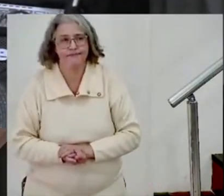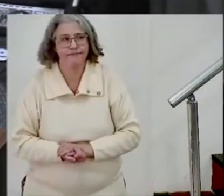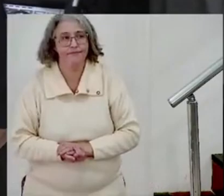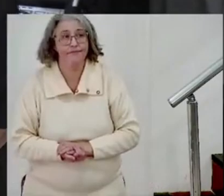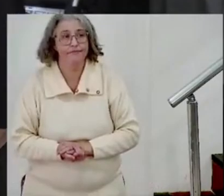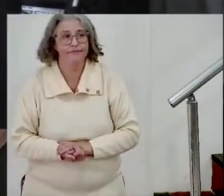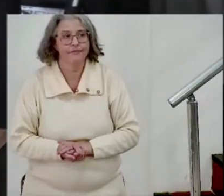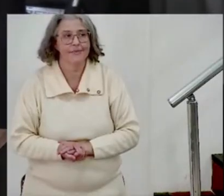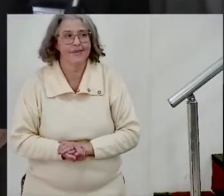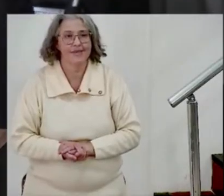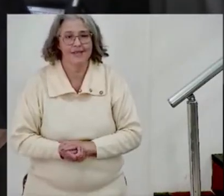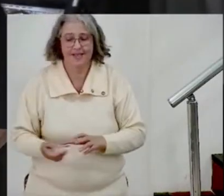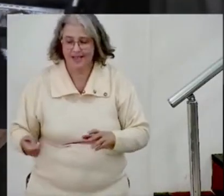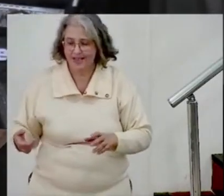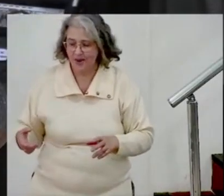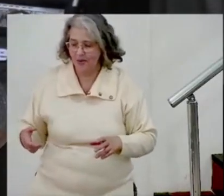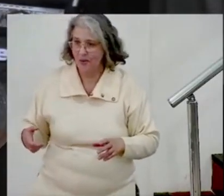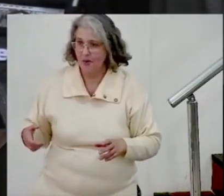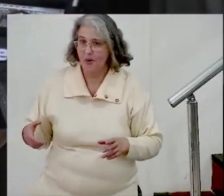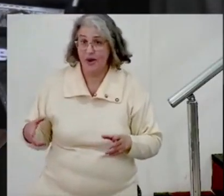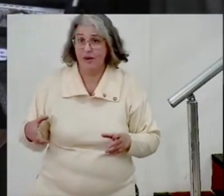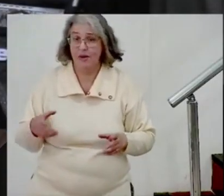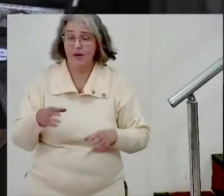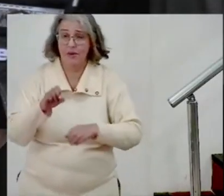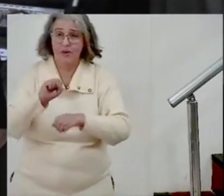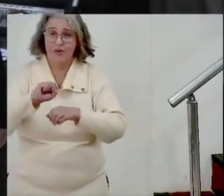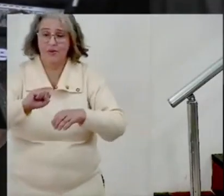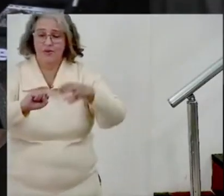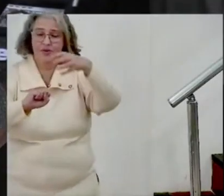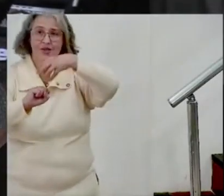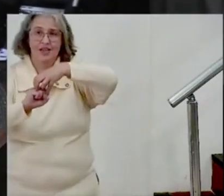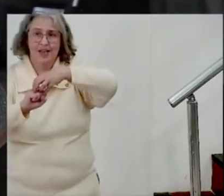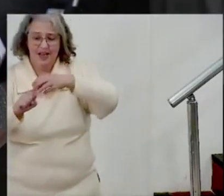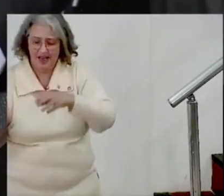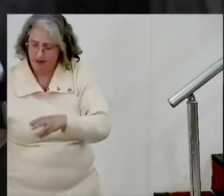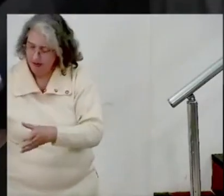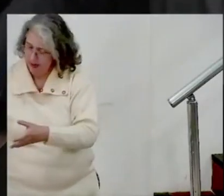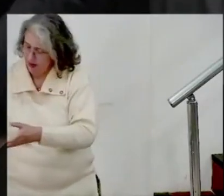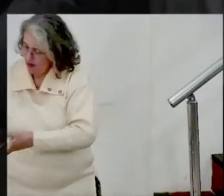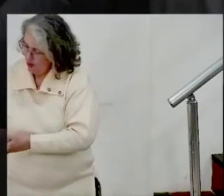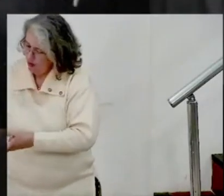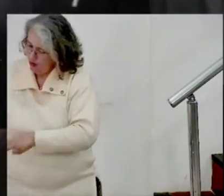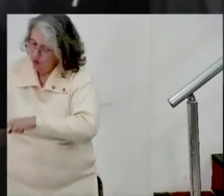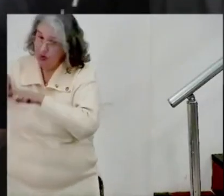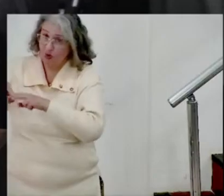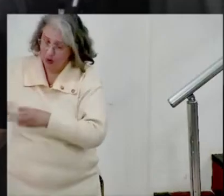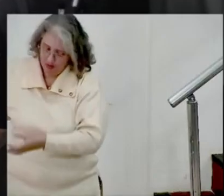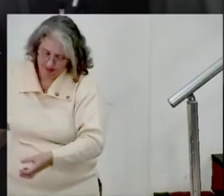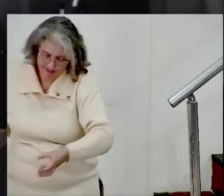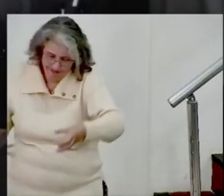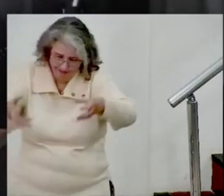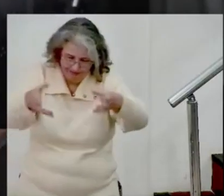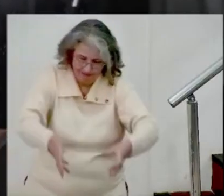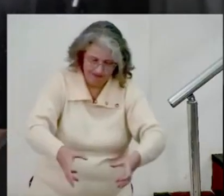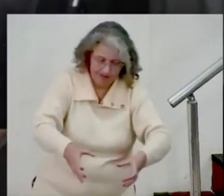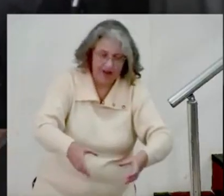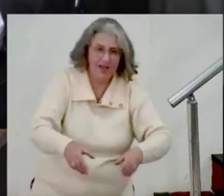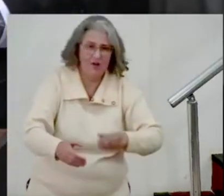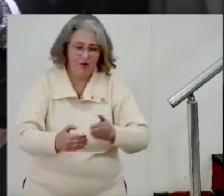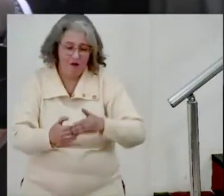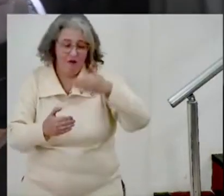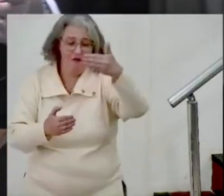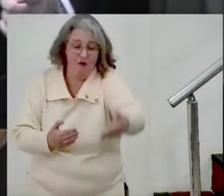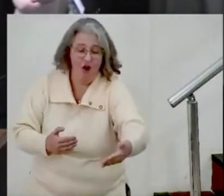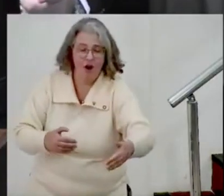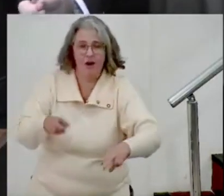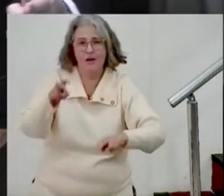lado de fora, para que todo mundo que estivesse do lado de dentro de Laquis olhasse e falasse assim, o que esse cara está fazendo sentado no trono de Salomão? Será que